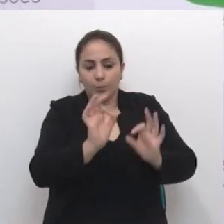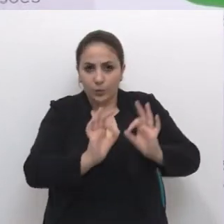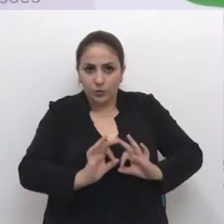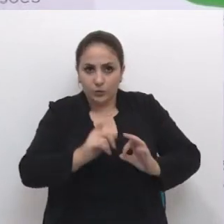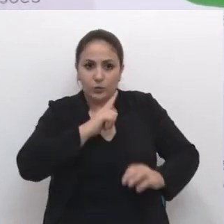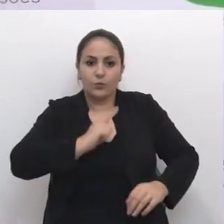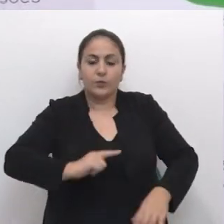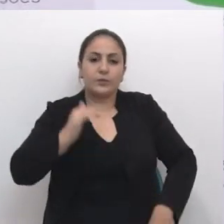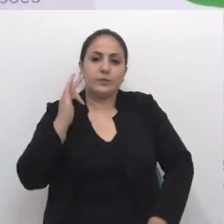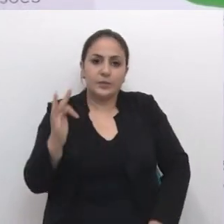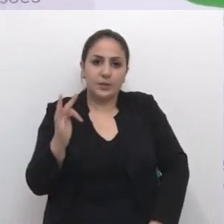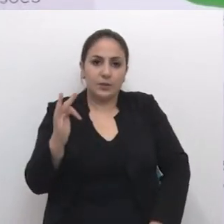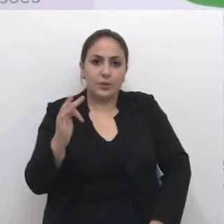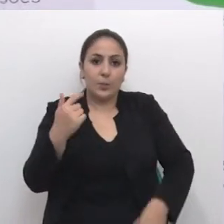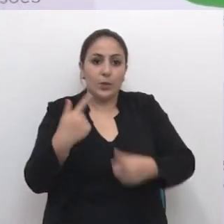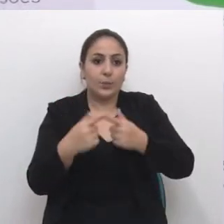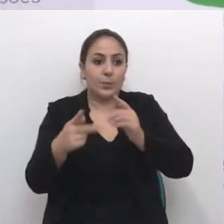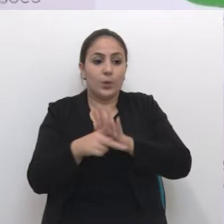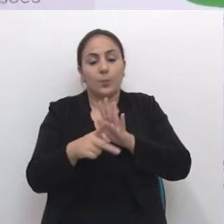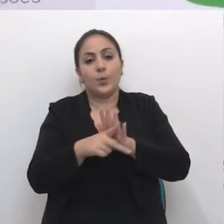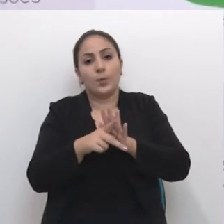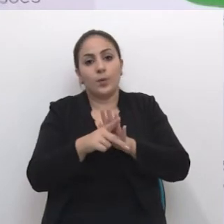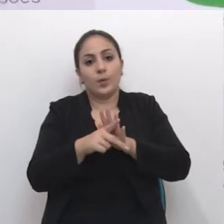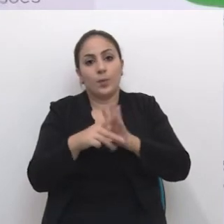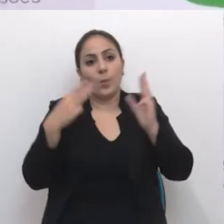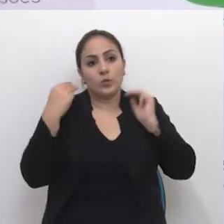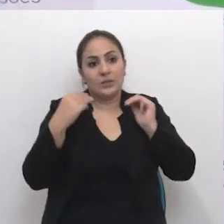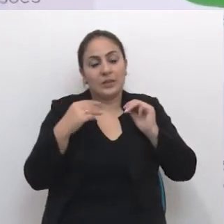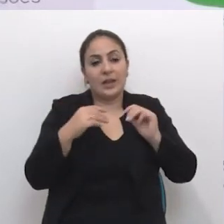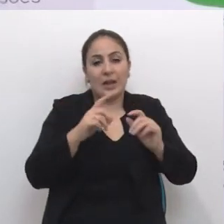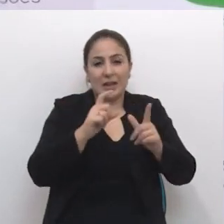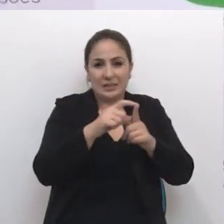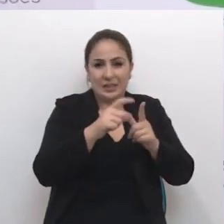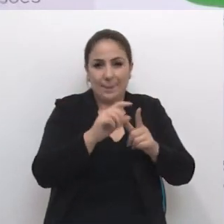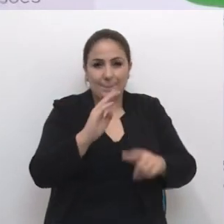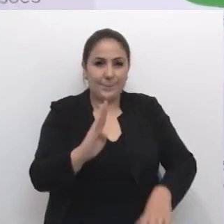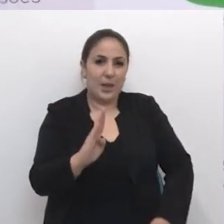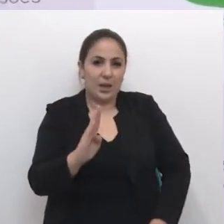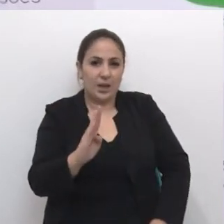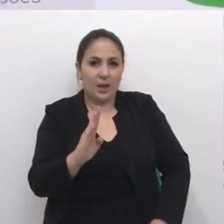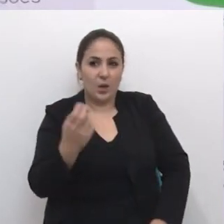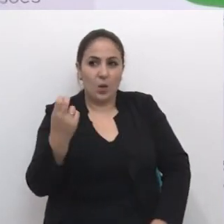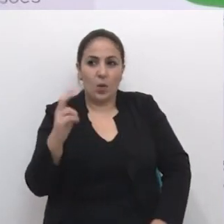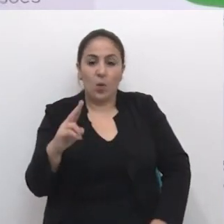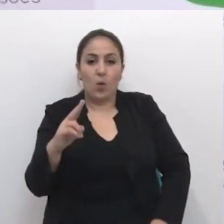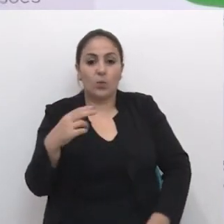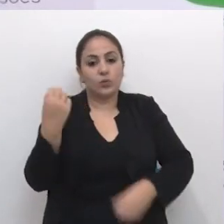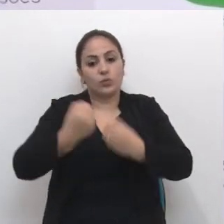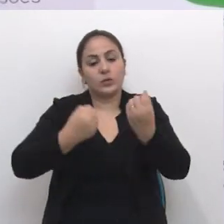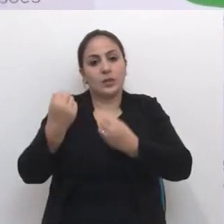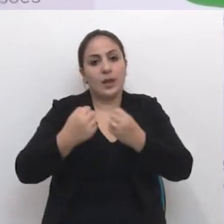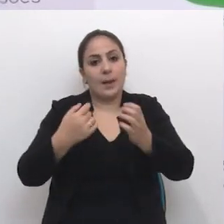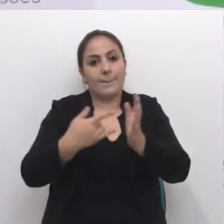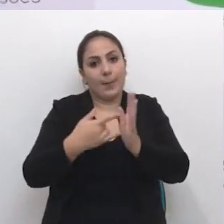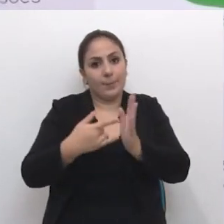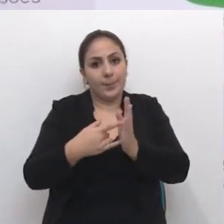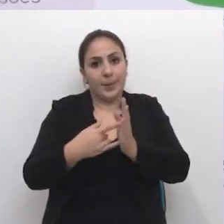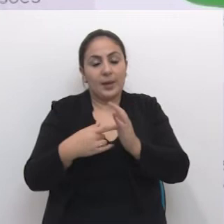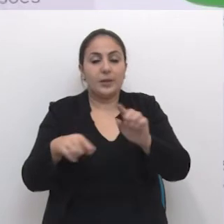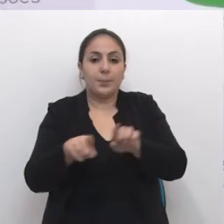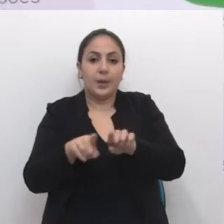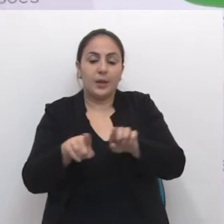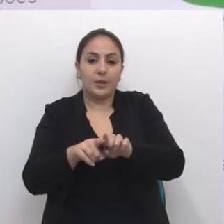que já tem, que garante o mínimo de segurança. Aqui na Câmara de Vereadores nós temos um projeto de lei que está tramitando,